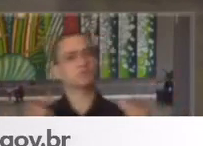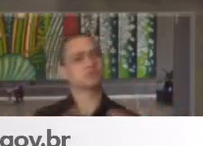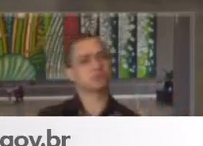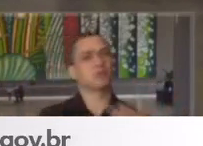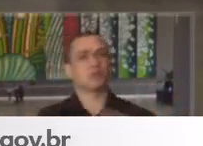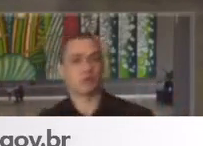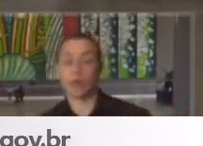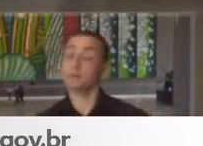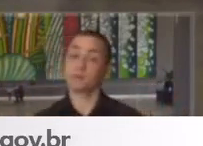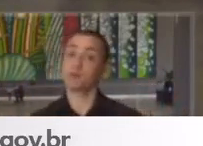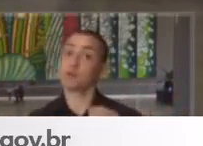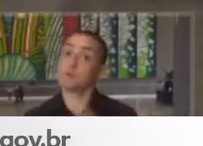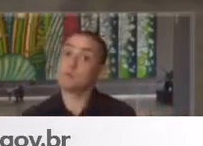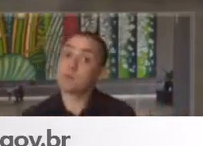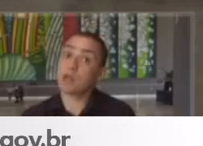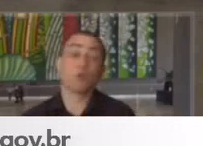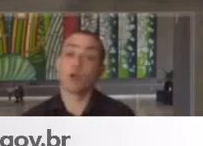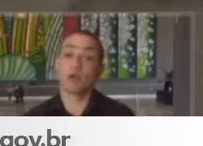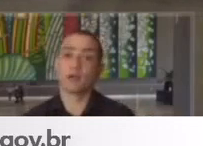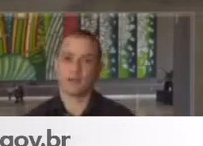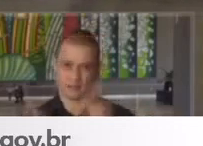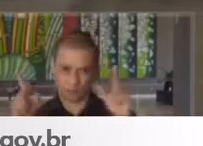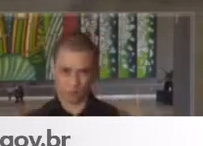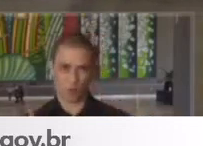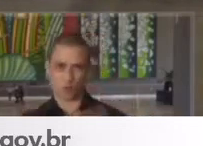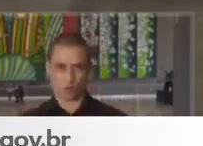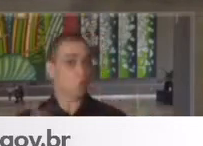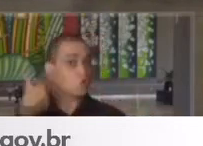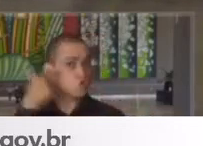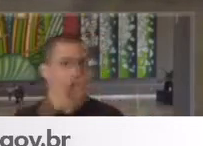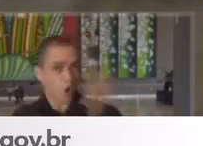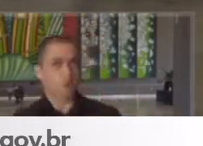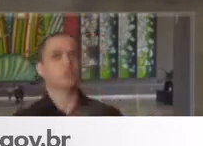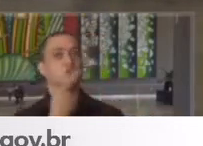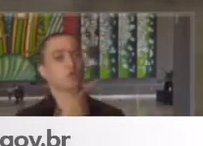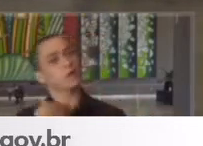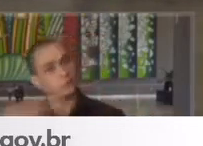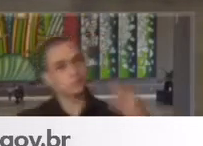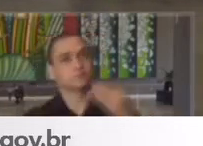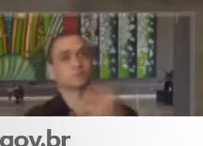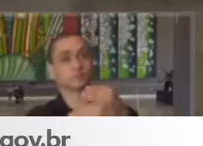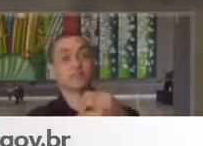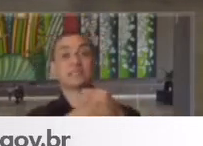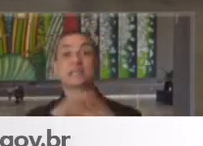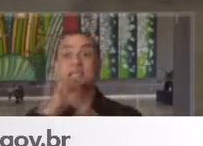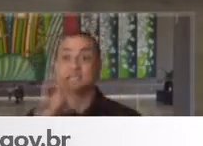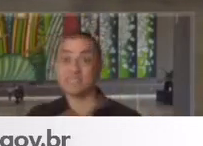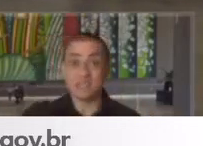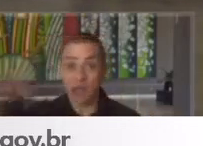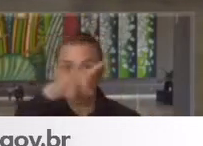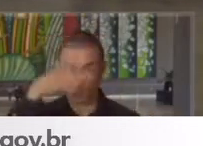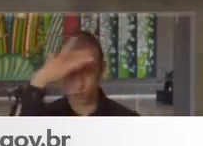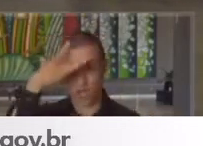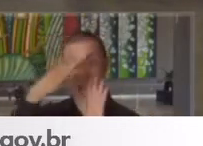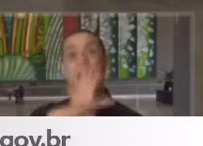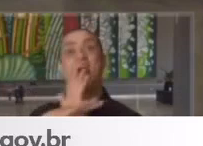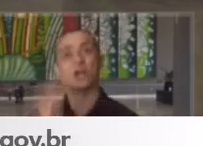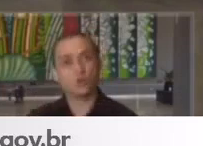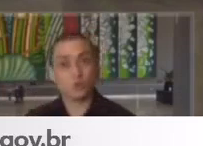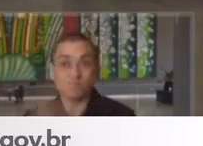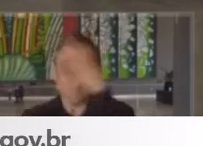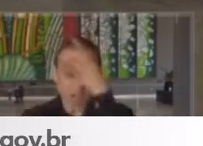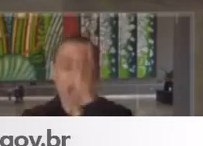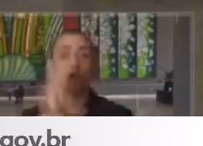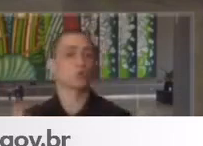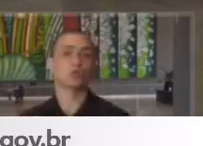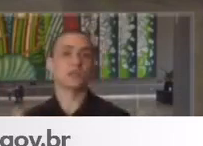espera, volto a dizer, da mesma forma o governador já disse, complemento, quanto mais as pessoas colaborarem e participarem,